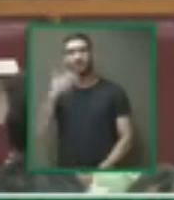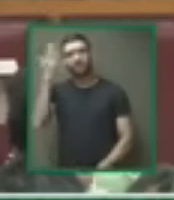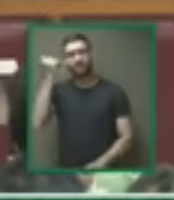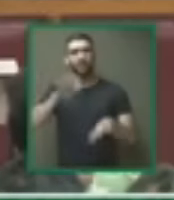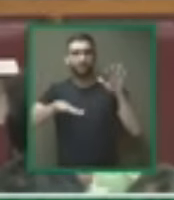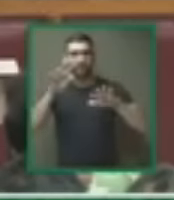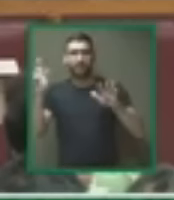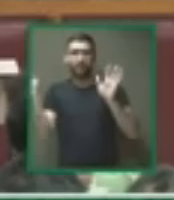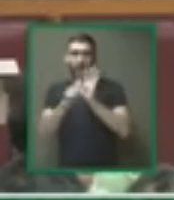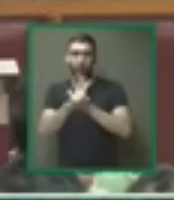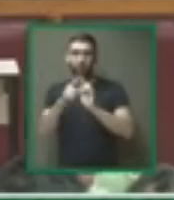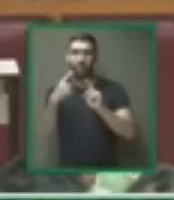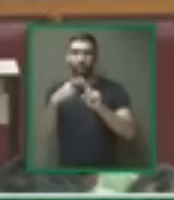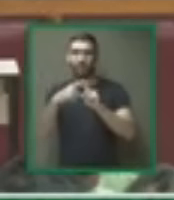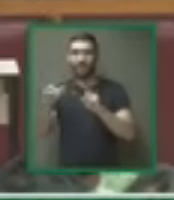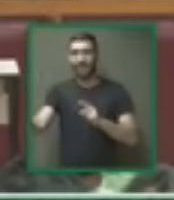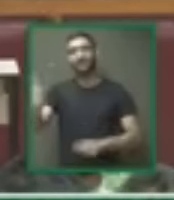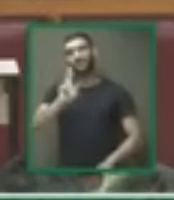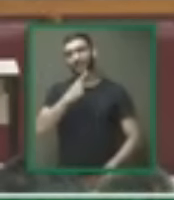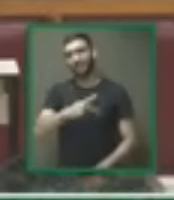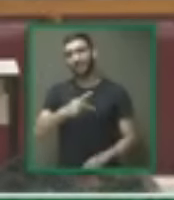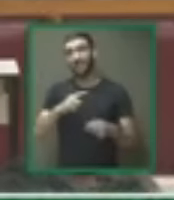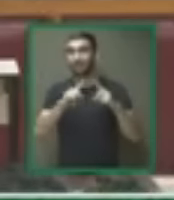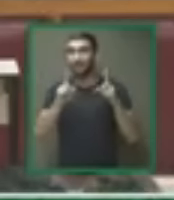surge de uma anterior, né?